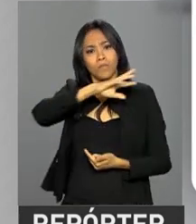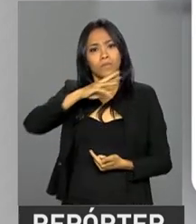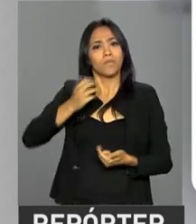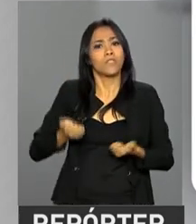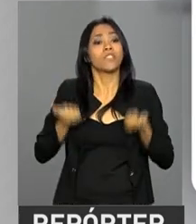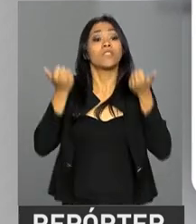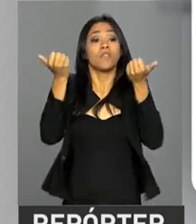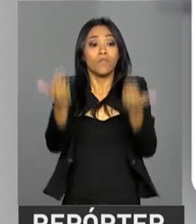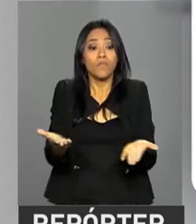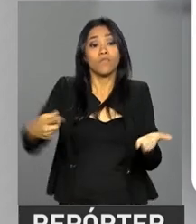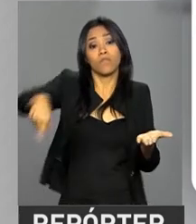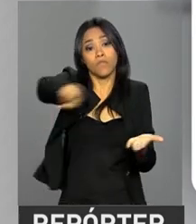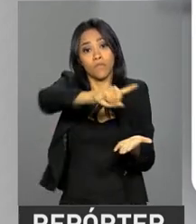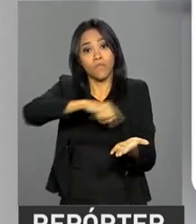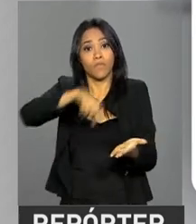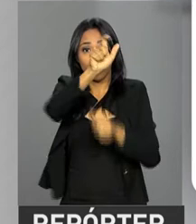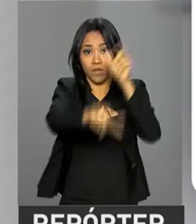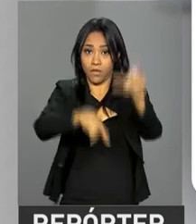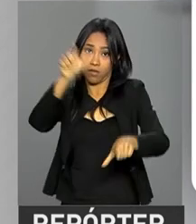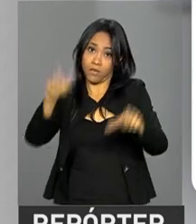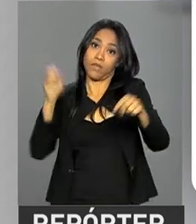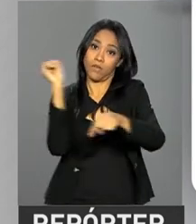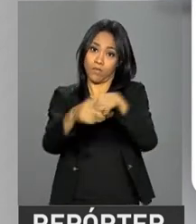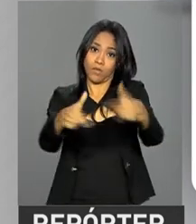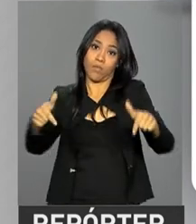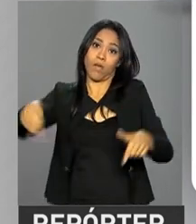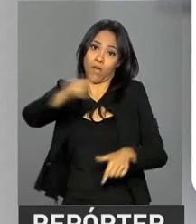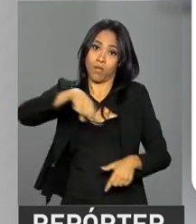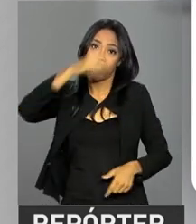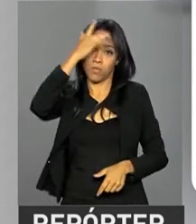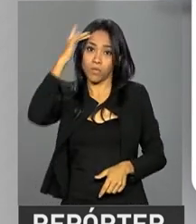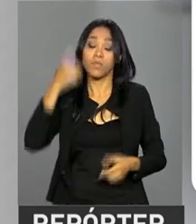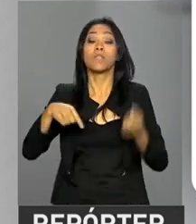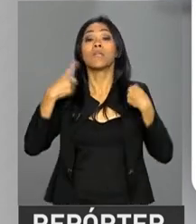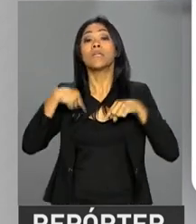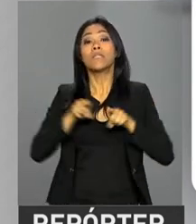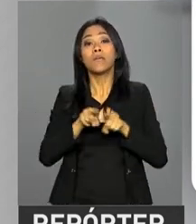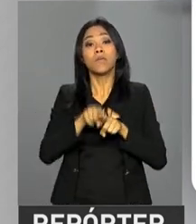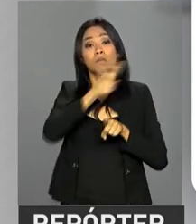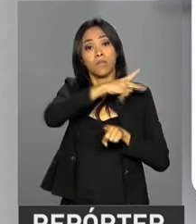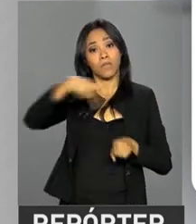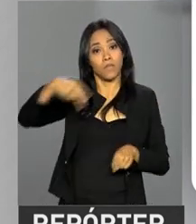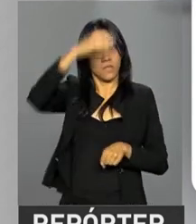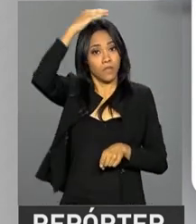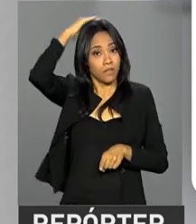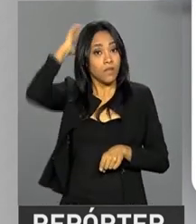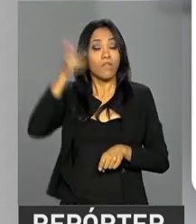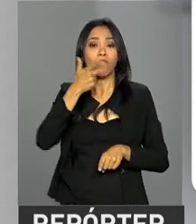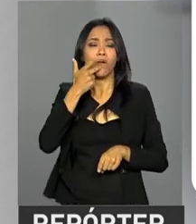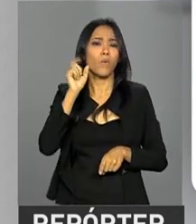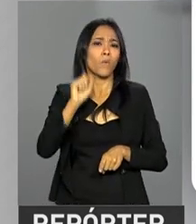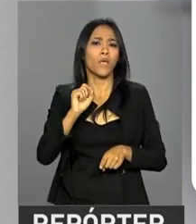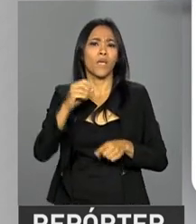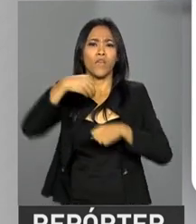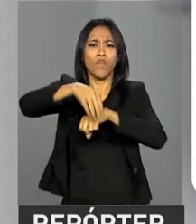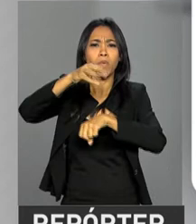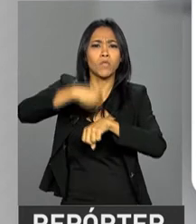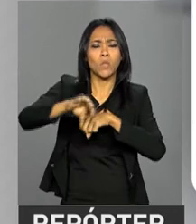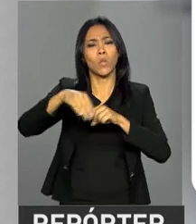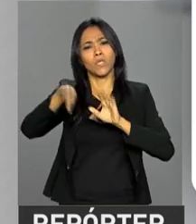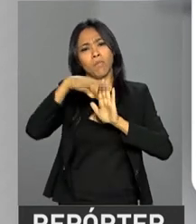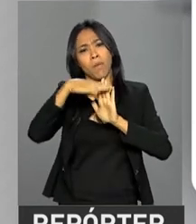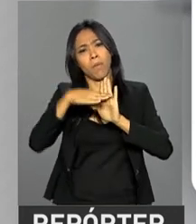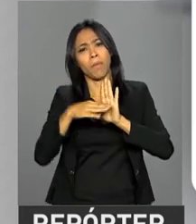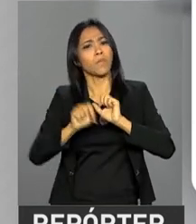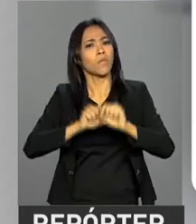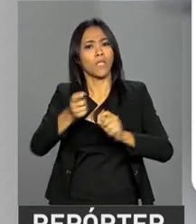e dignidade aos brasileiros. O presidente também apontou aí dados e indicadores positivos da economia brasileira nessa fala aí no Twitter,